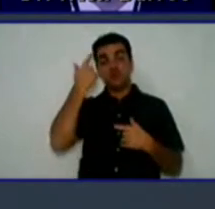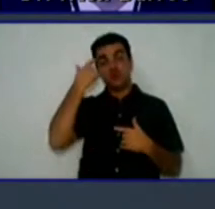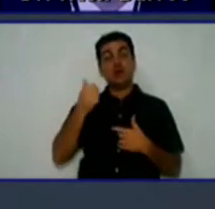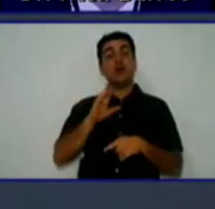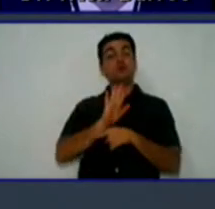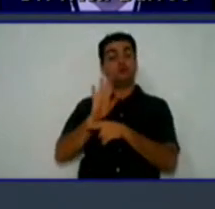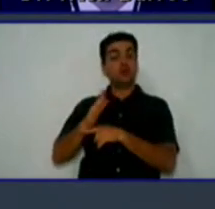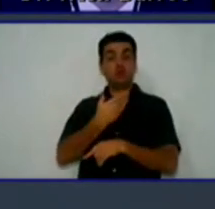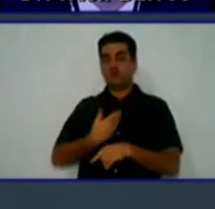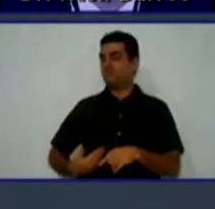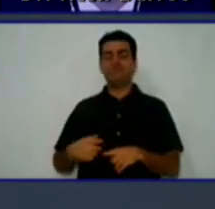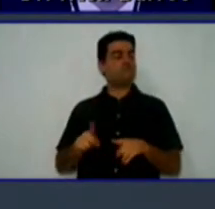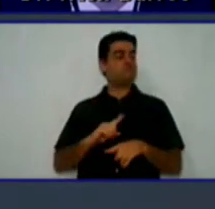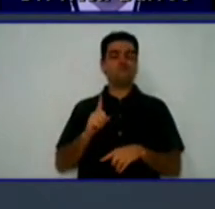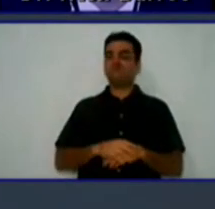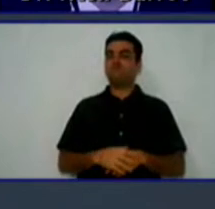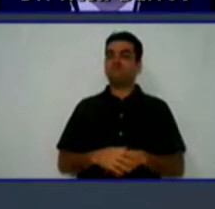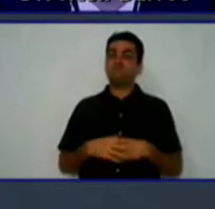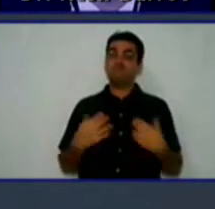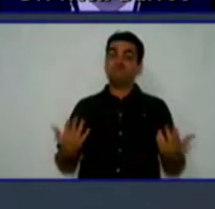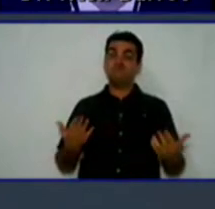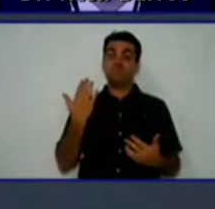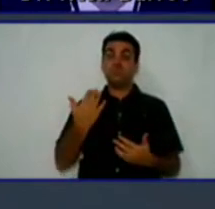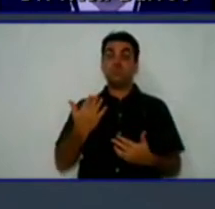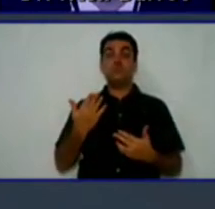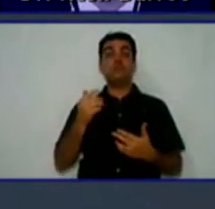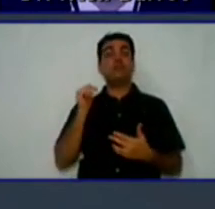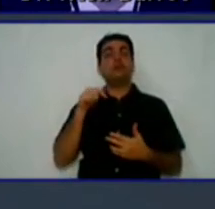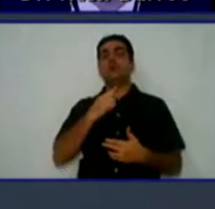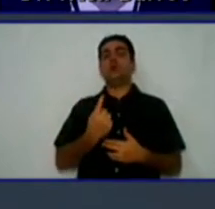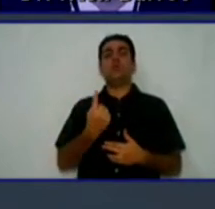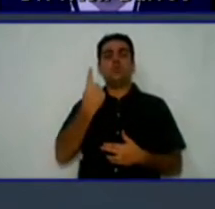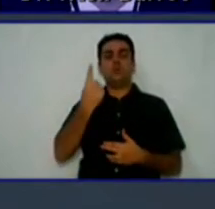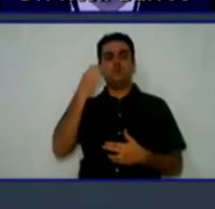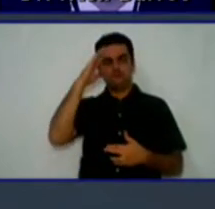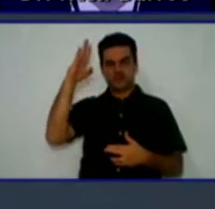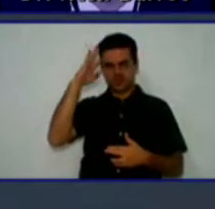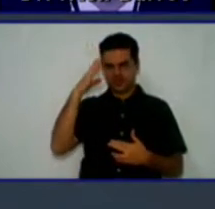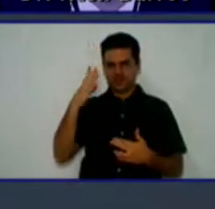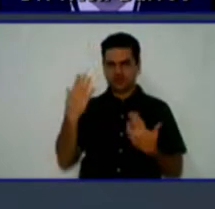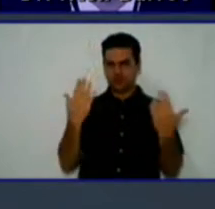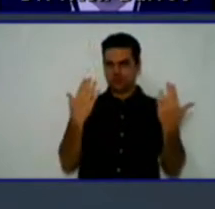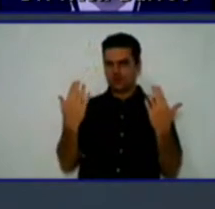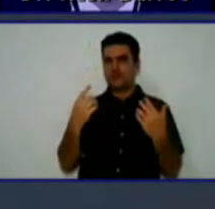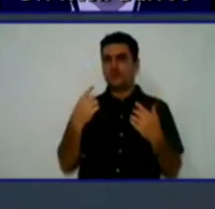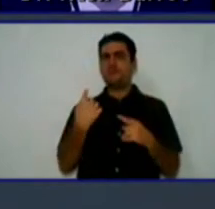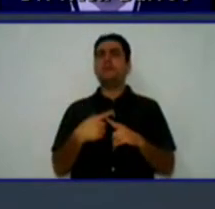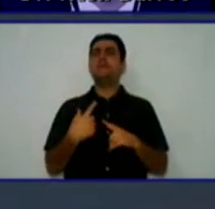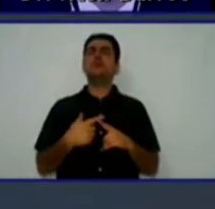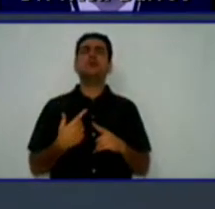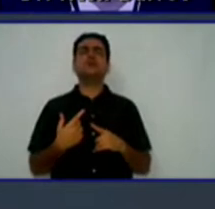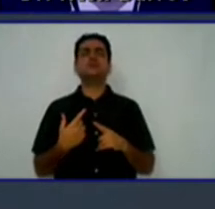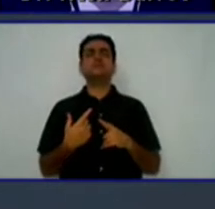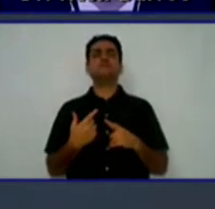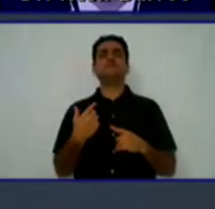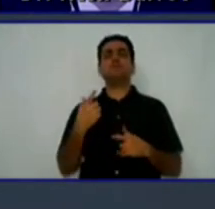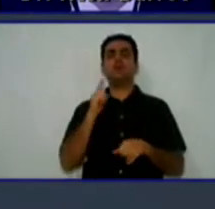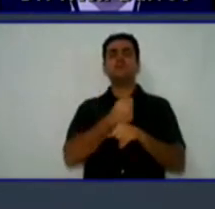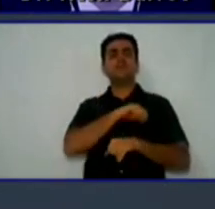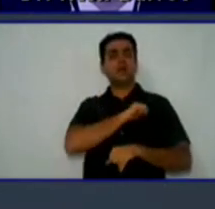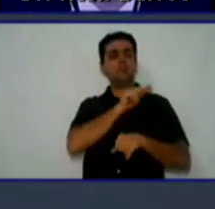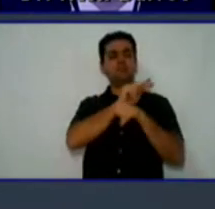A legalidade das aquisições não é a única medida a ser perseguida, porquanto o espectro maior da